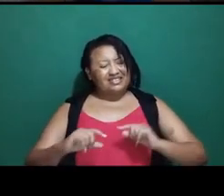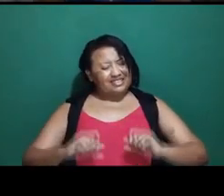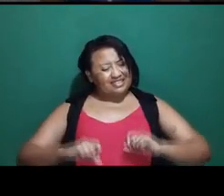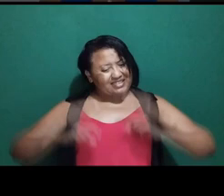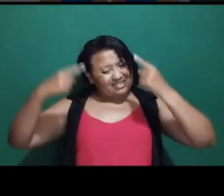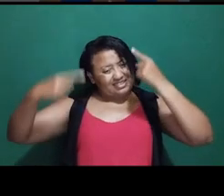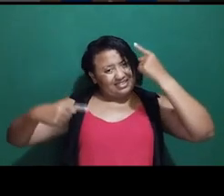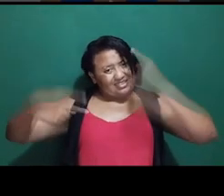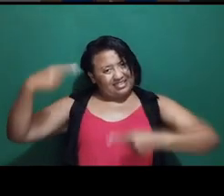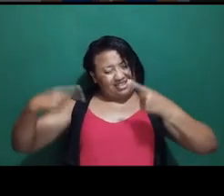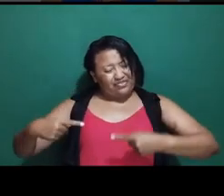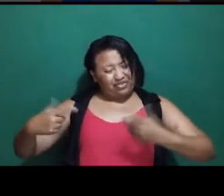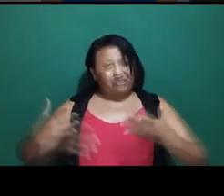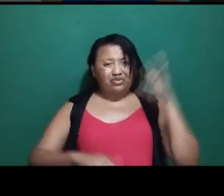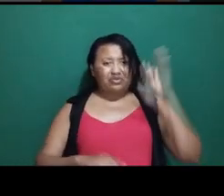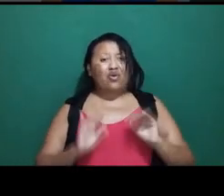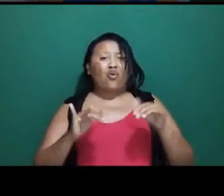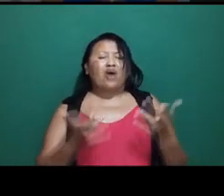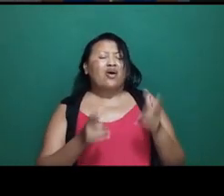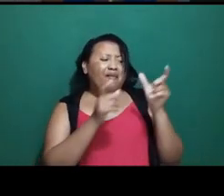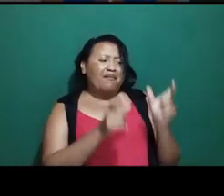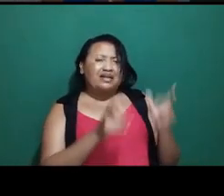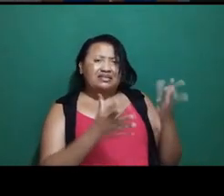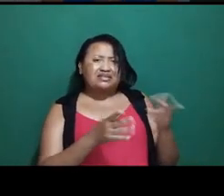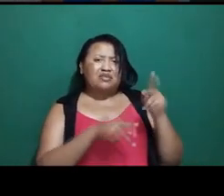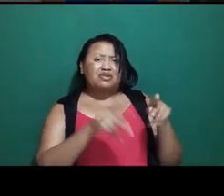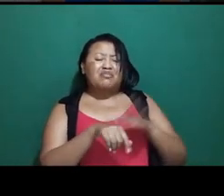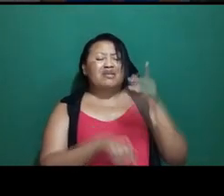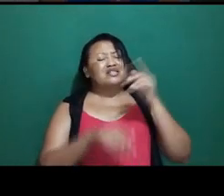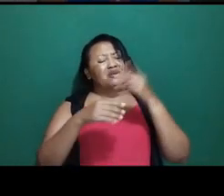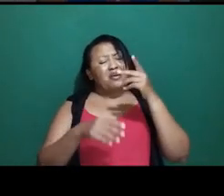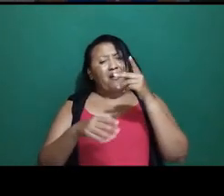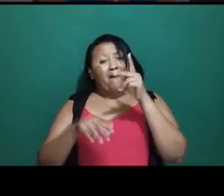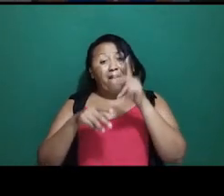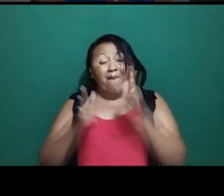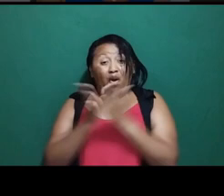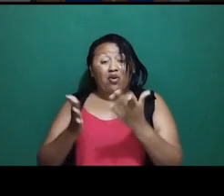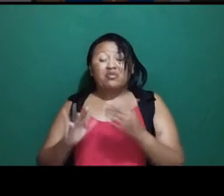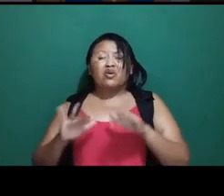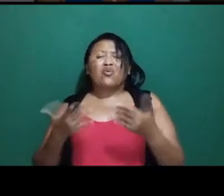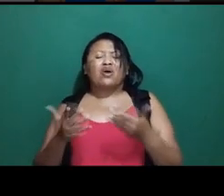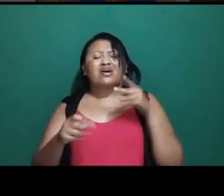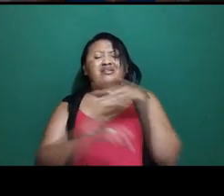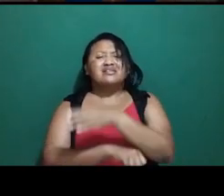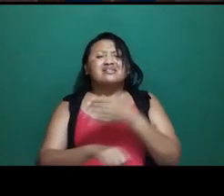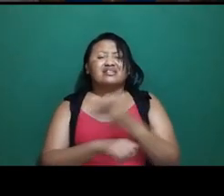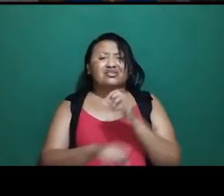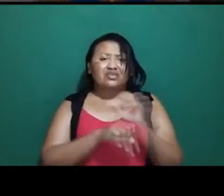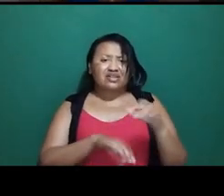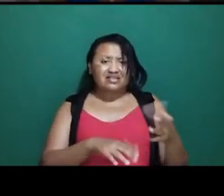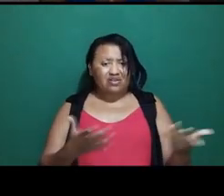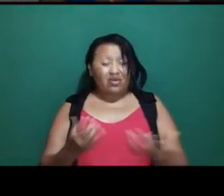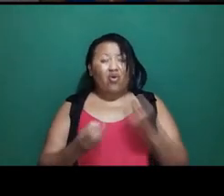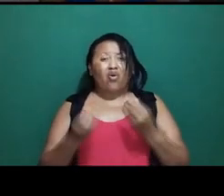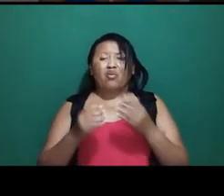qual a parte da população mais empobrecida como acesso à educação de que maneira a riqueza do país é distribuída né são questões